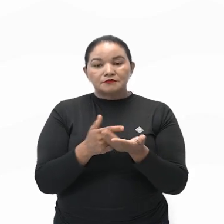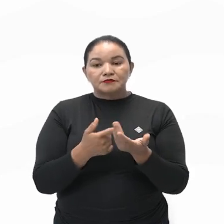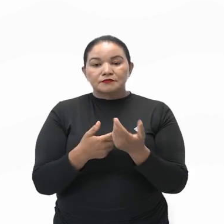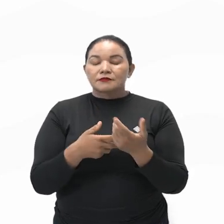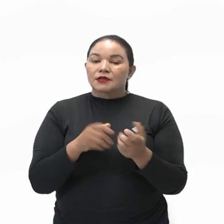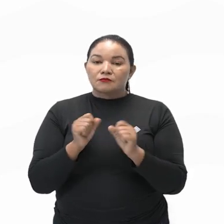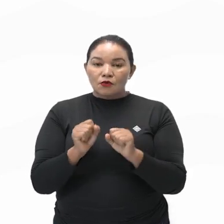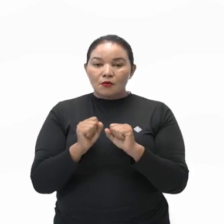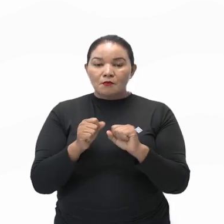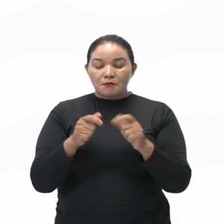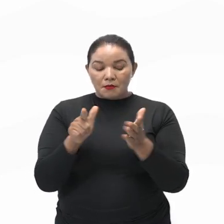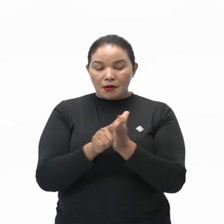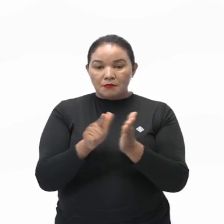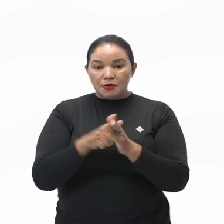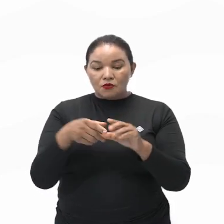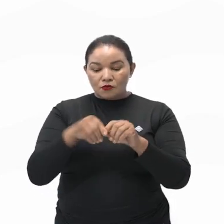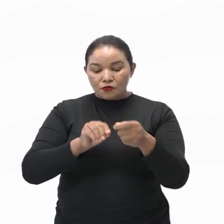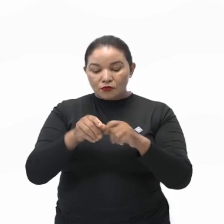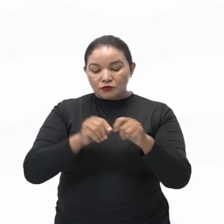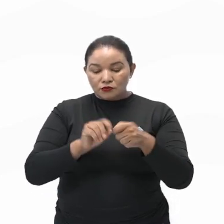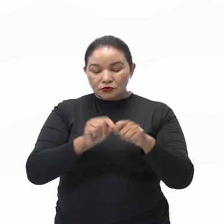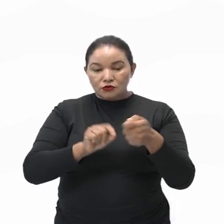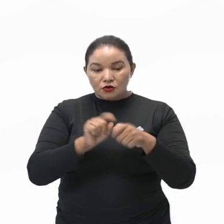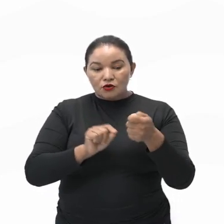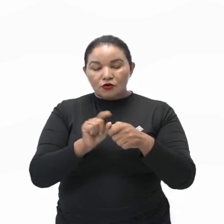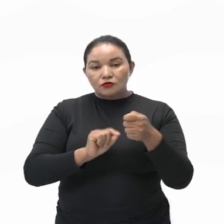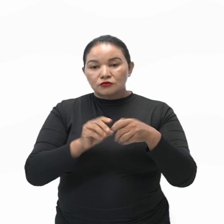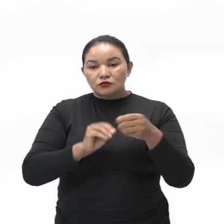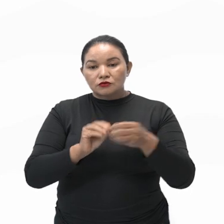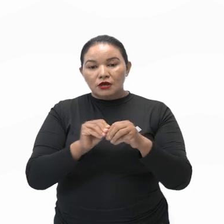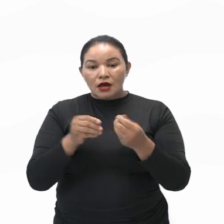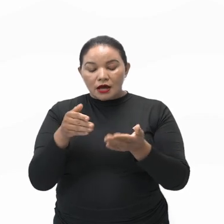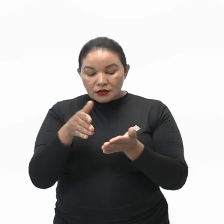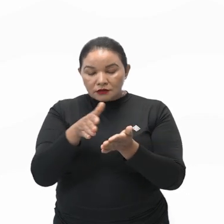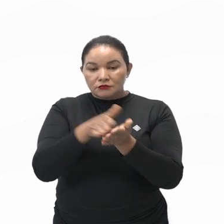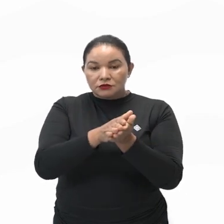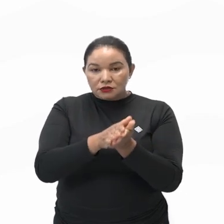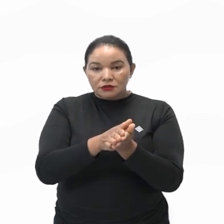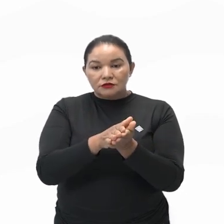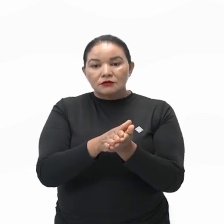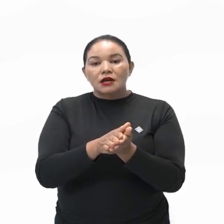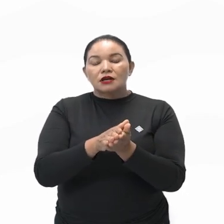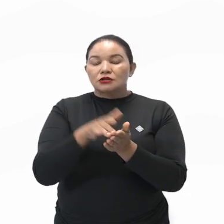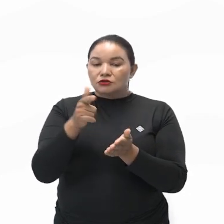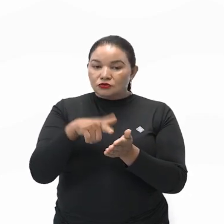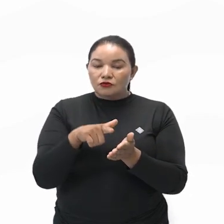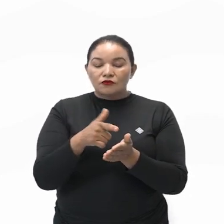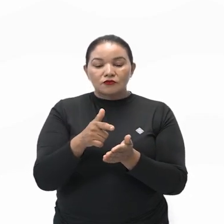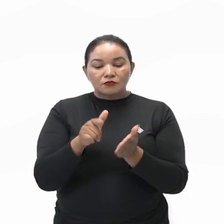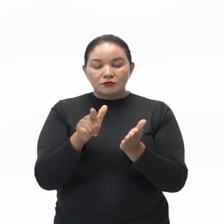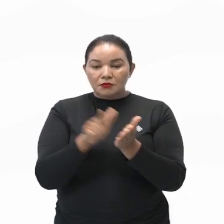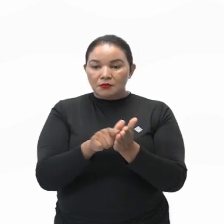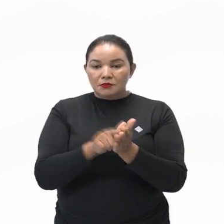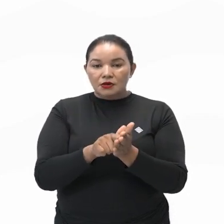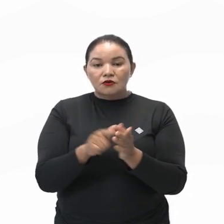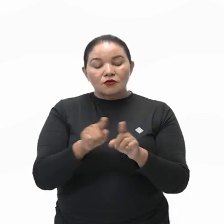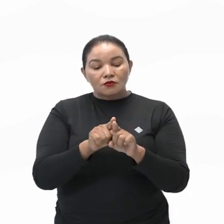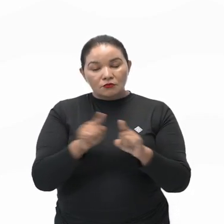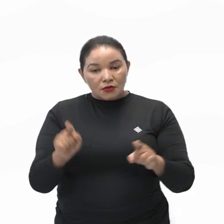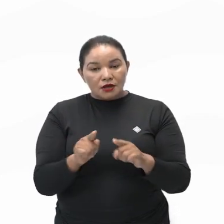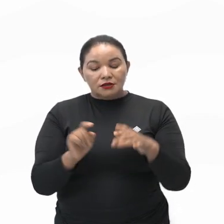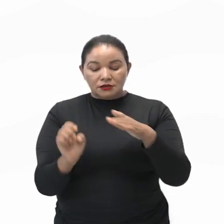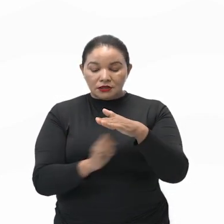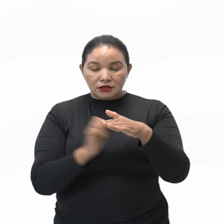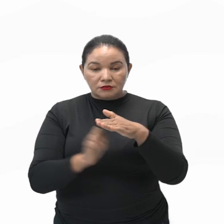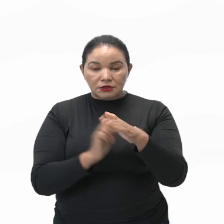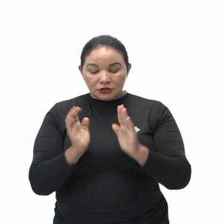rasgar o papel em vários pedacinhos e você prensar eles juntos, vai virar um papel. Mas claro, numa empresa especializada,